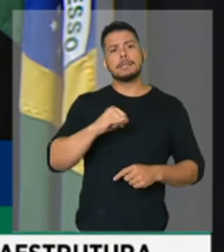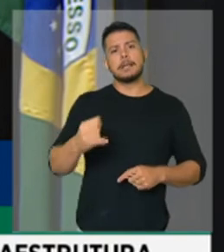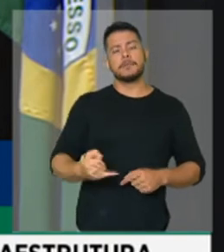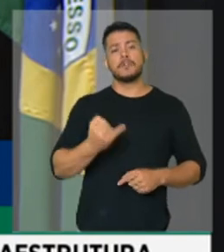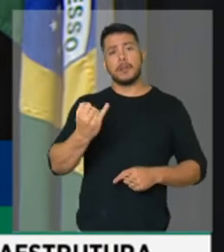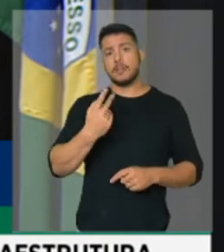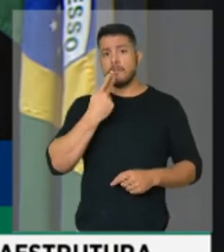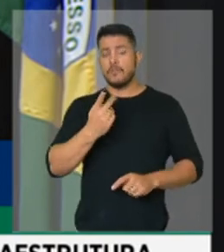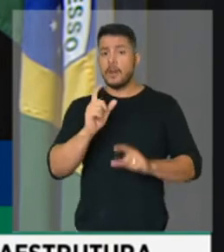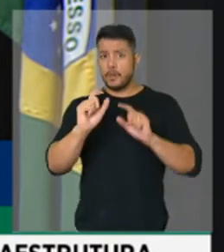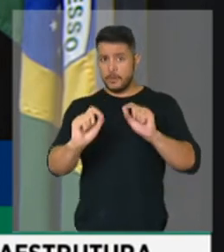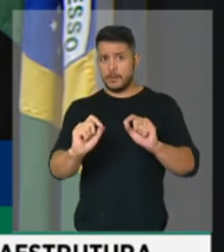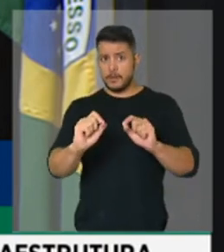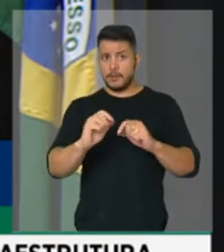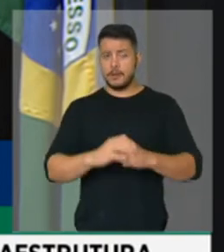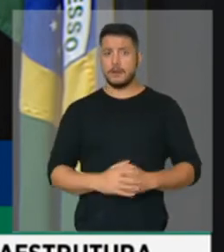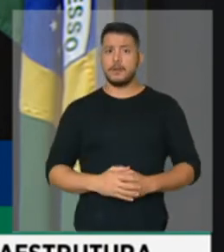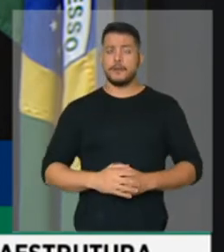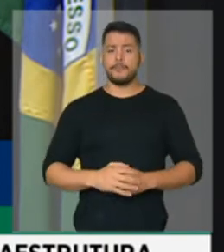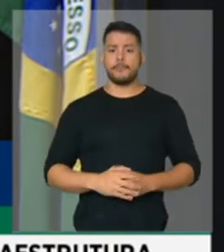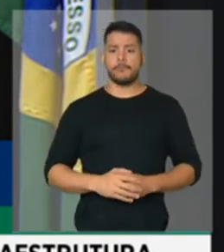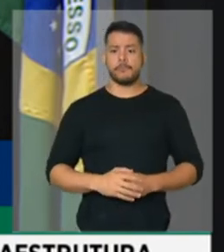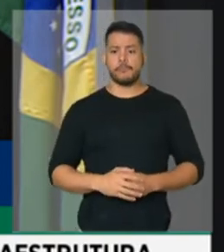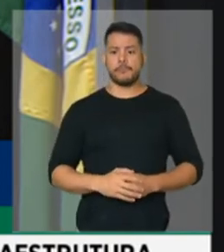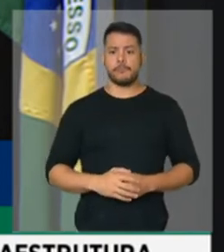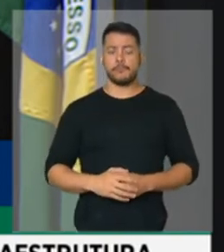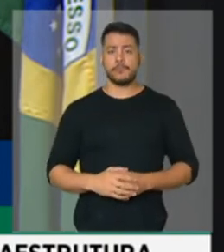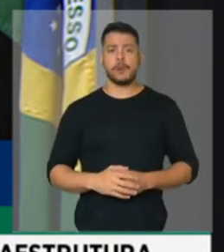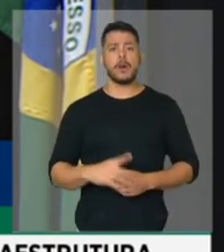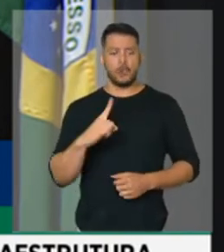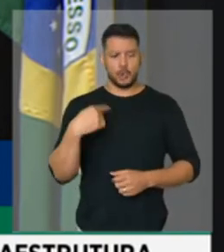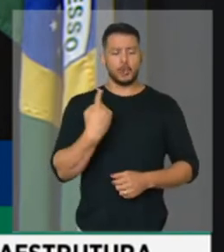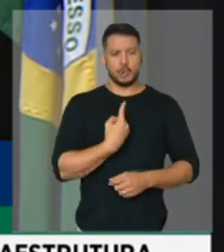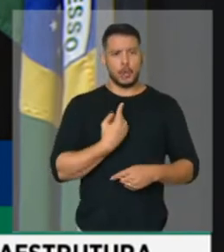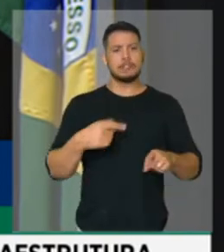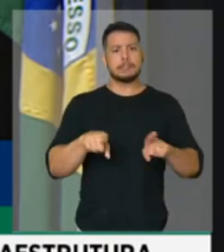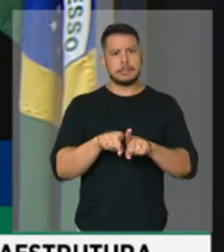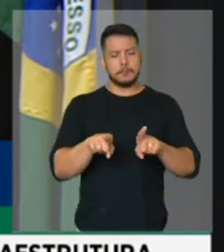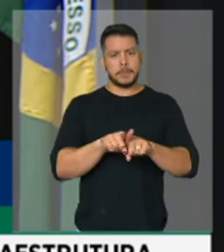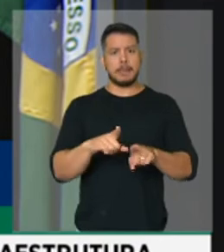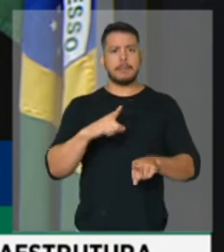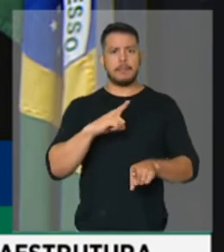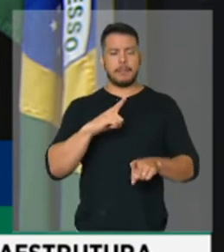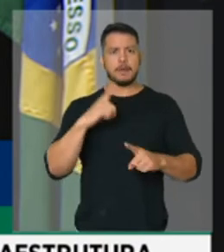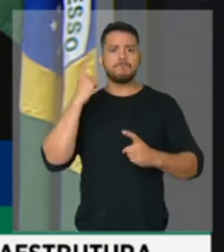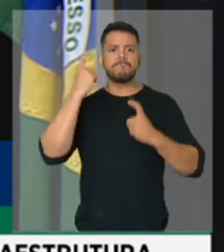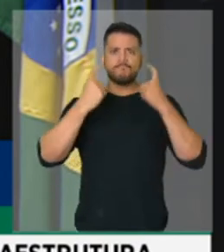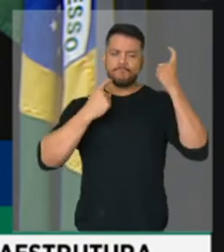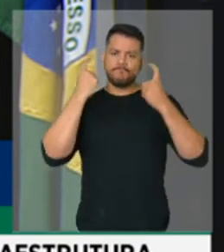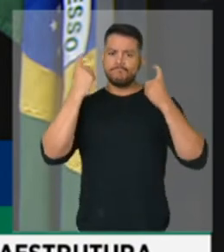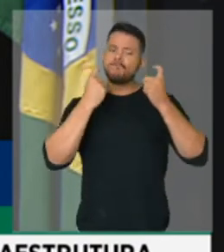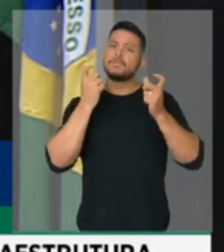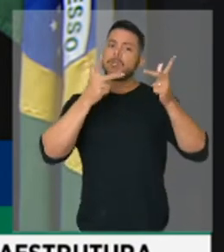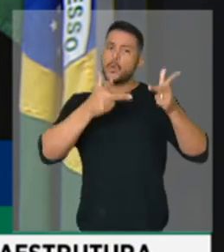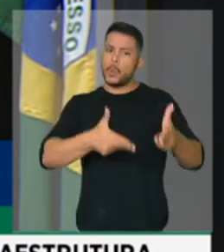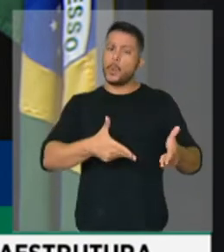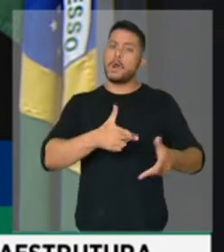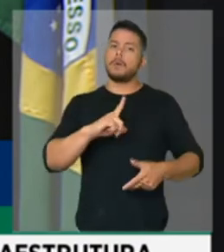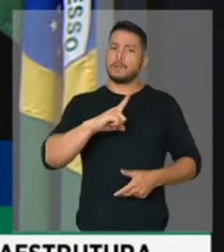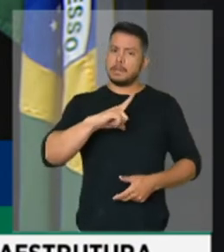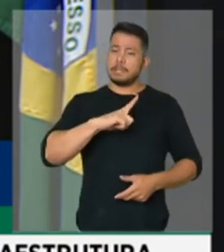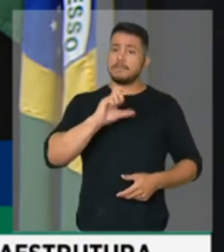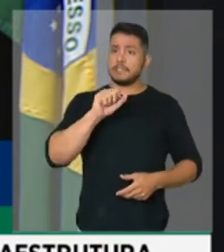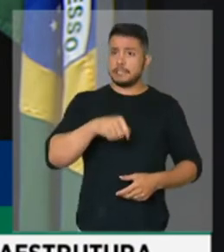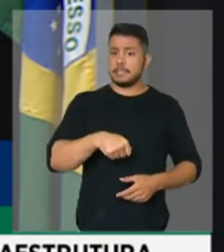esta preocupação do deputado Alessandro Molon é a nossa mesma, minha, do deputado João Maia e dos parlamentares que a esta matéria se